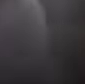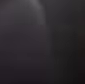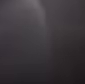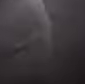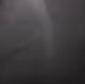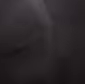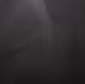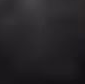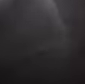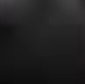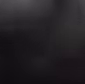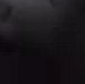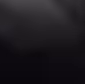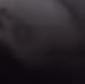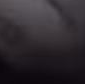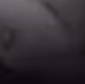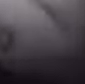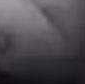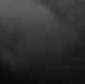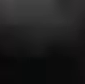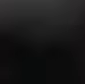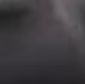E aí